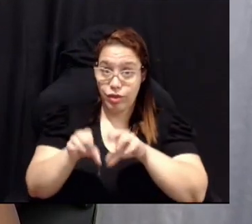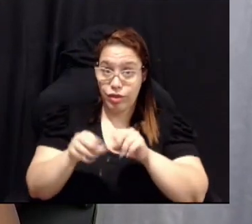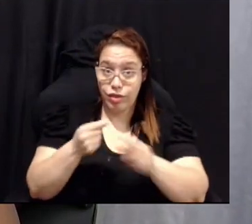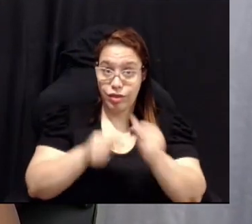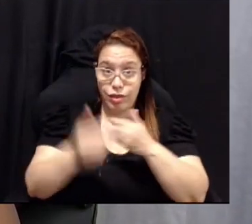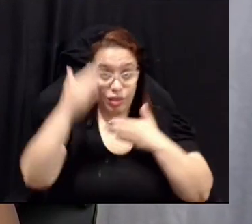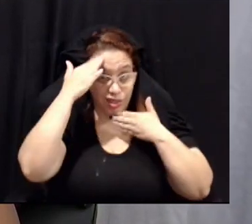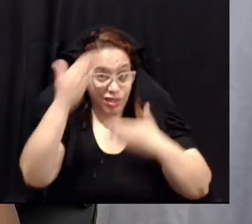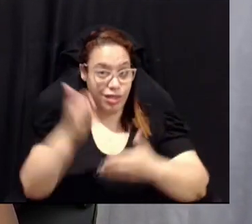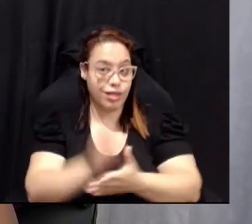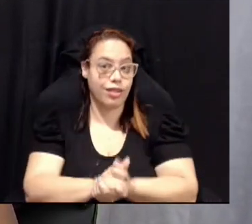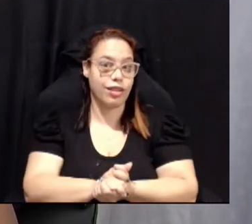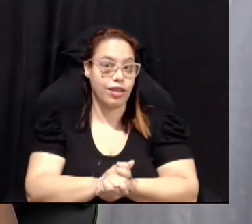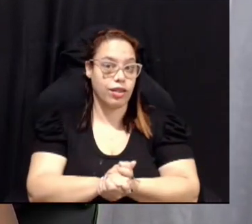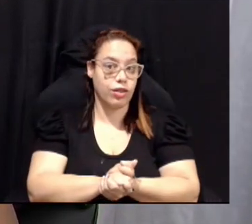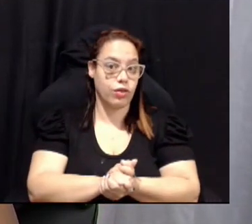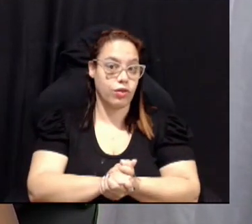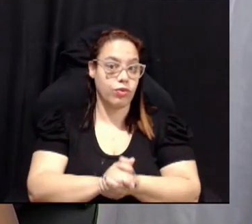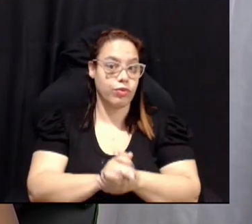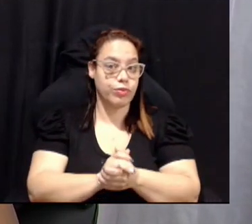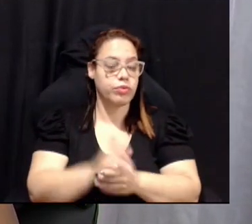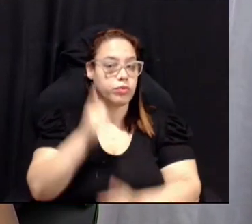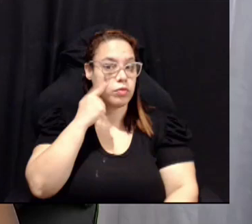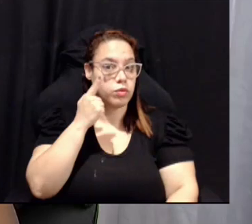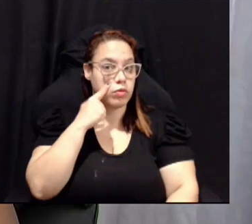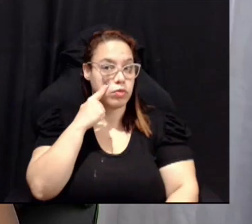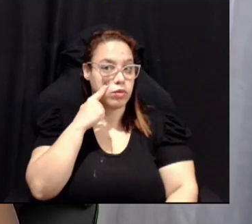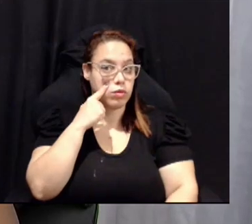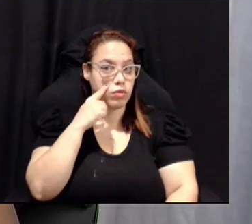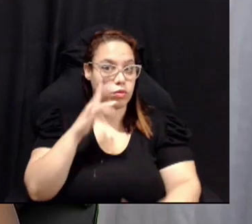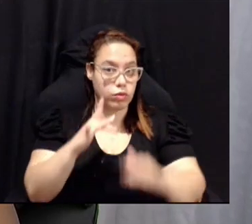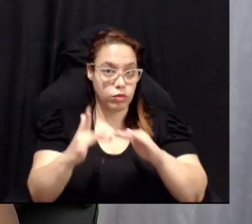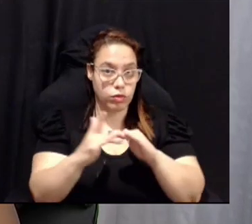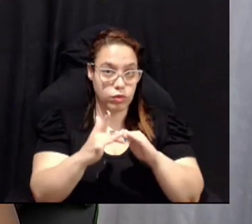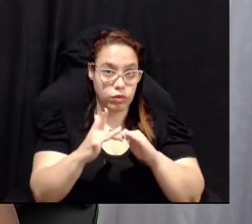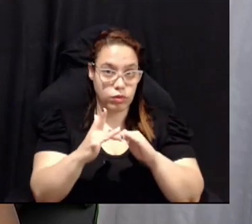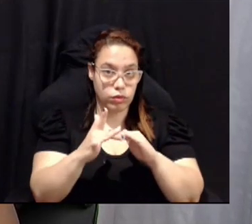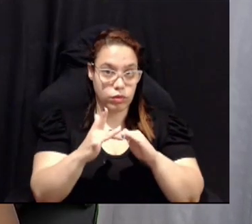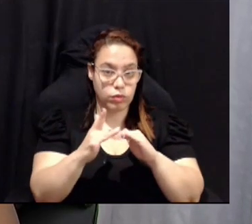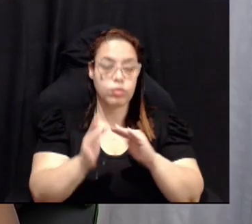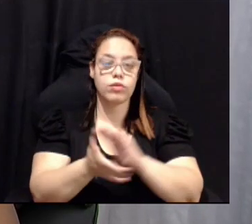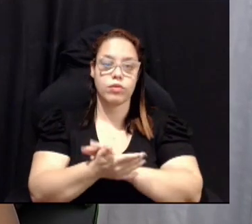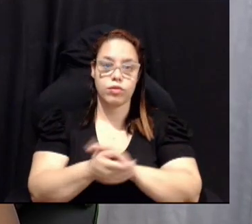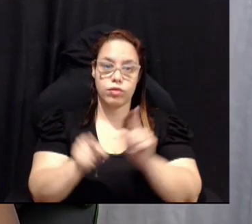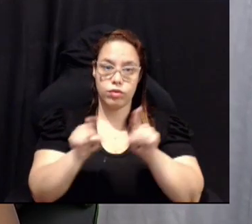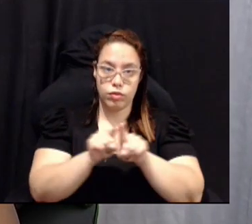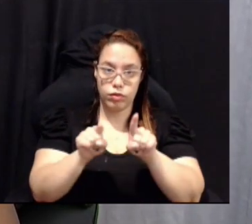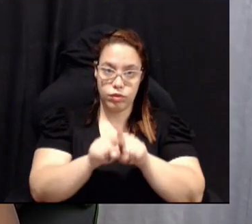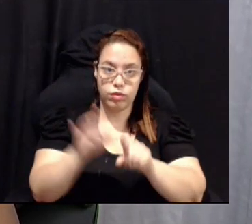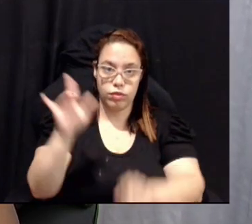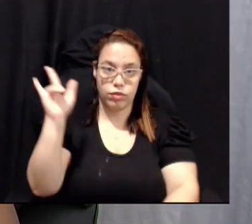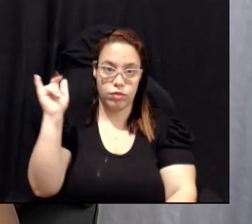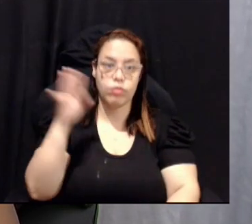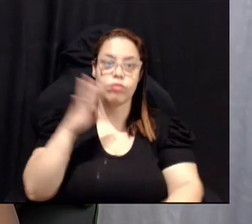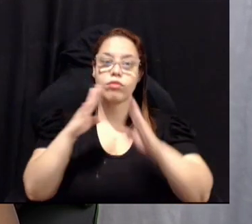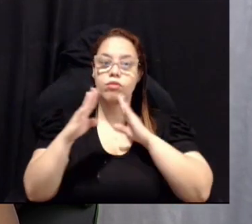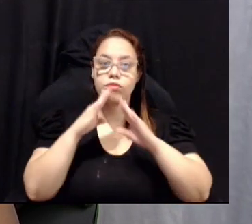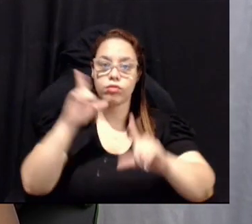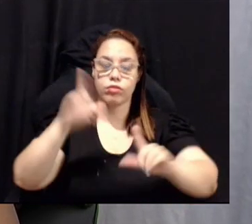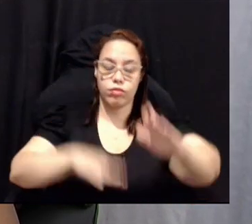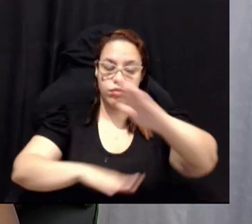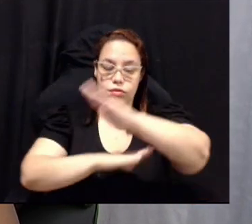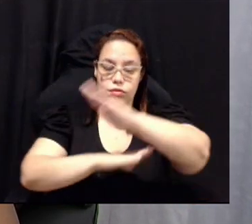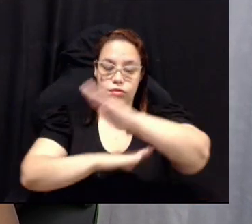uma vez, viu? Pessoal, falando em seguir, também acompanhe a gente nas redes sociais, no Instagram e no Facebook TV Câmara Campinas,